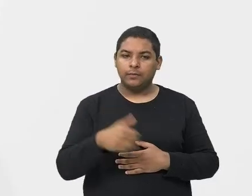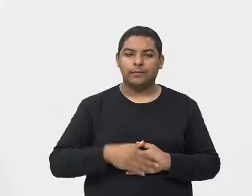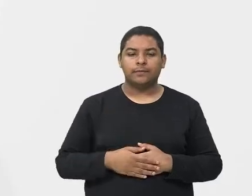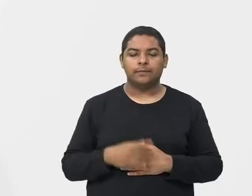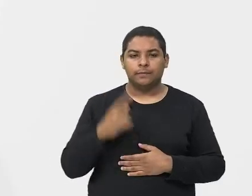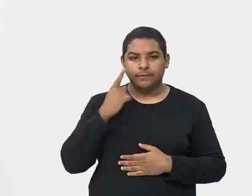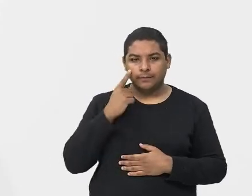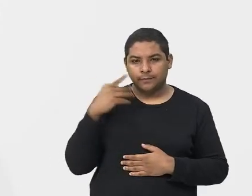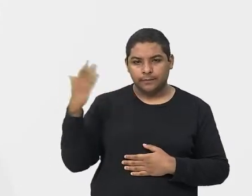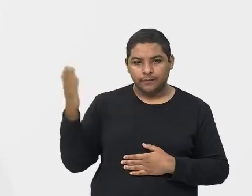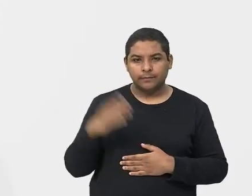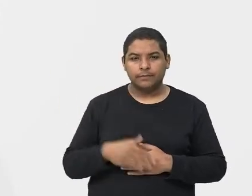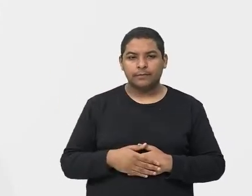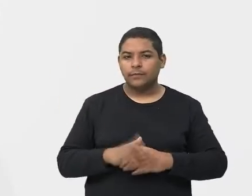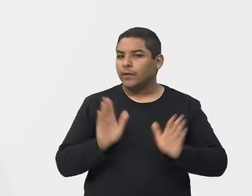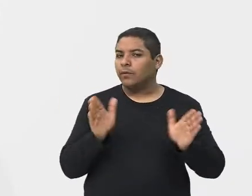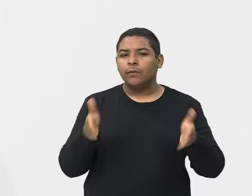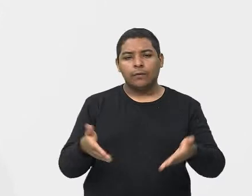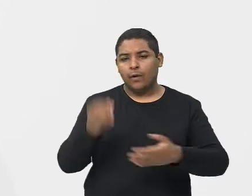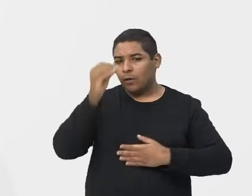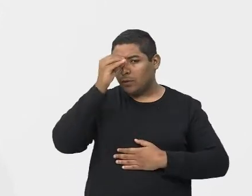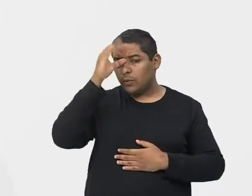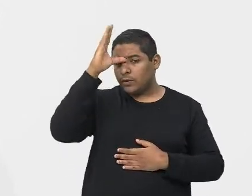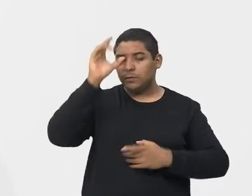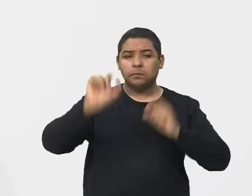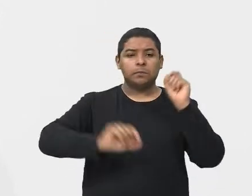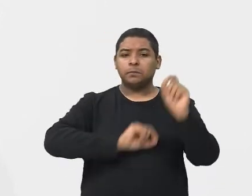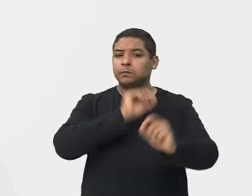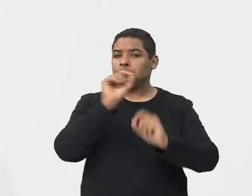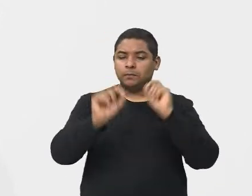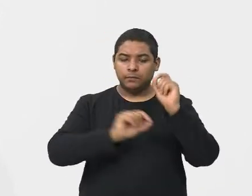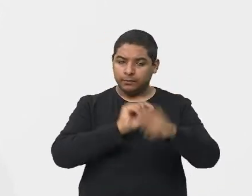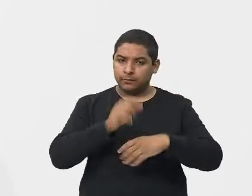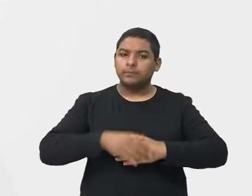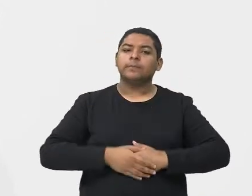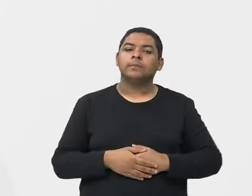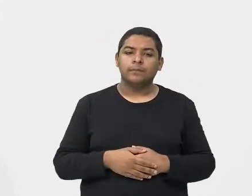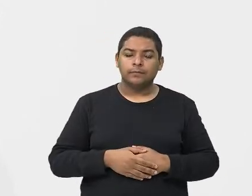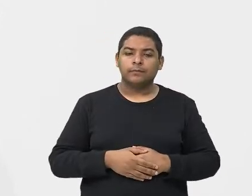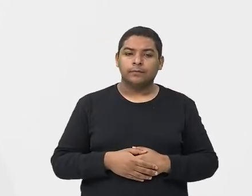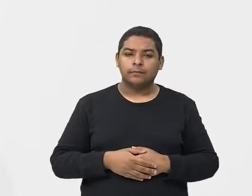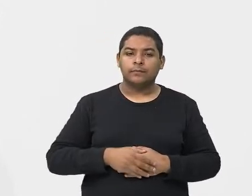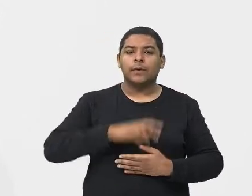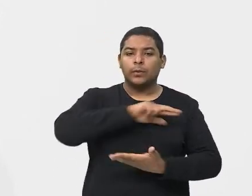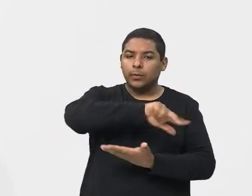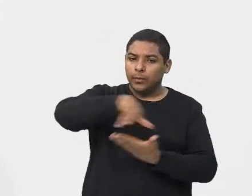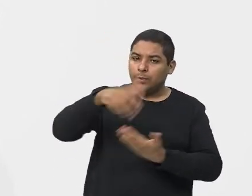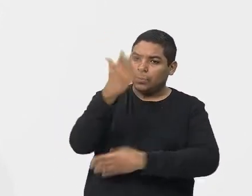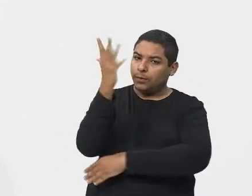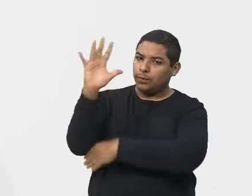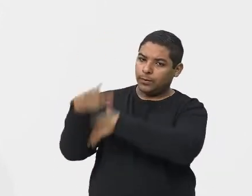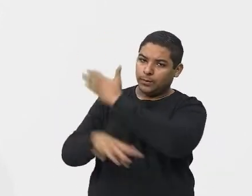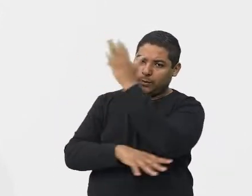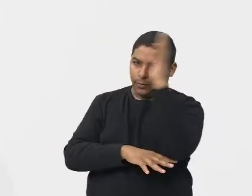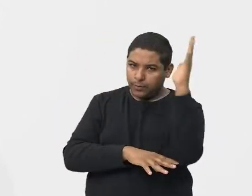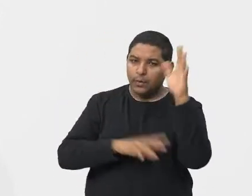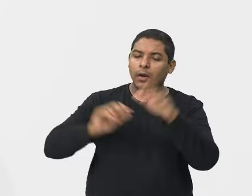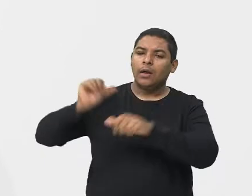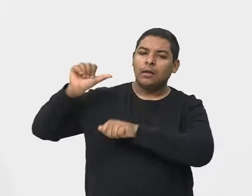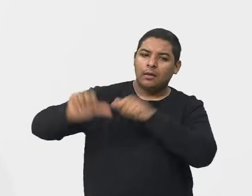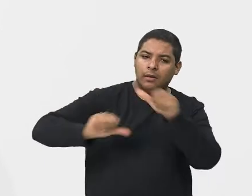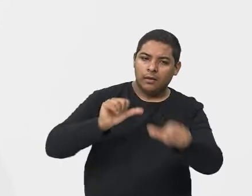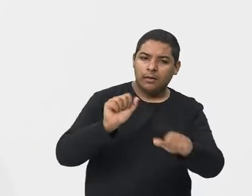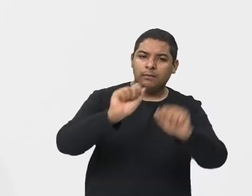só, o objeto de conhecimento da aula 41 vai ser sobre a diversidade ambiental e as transformações